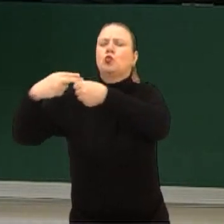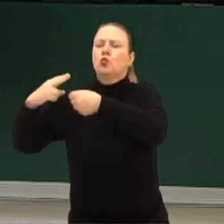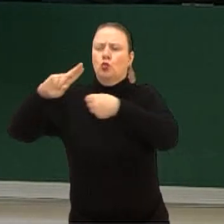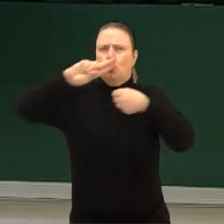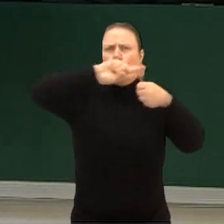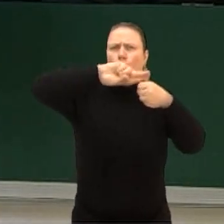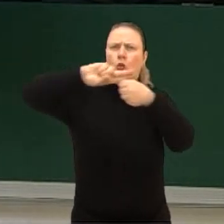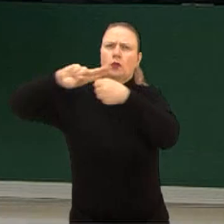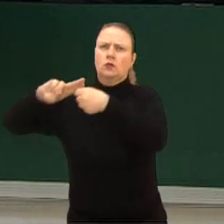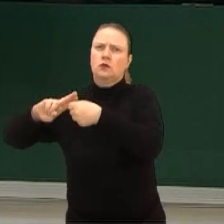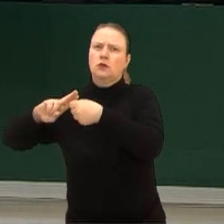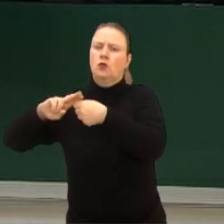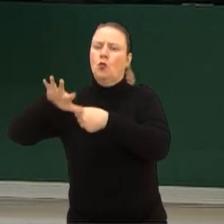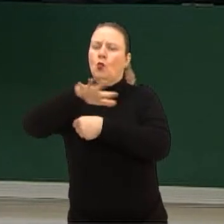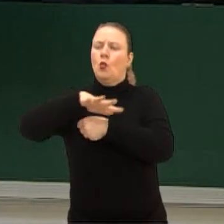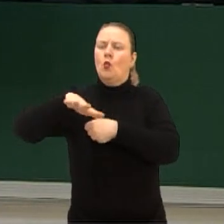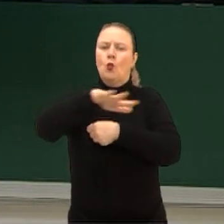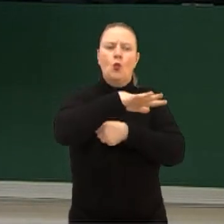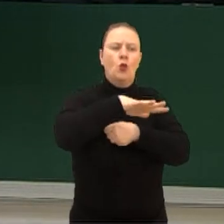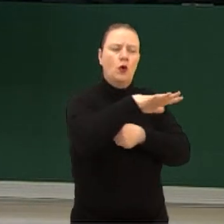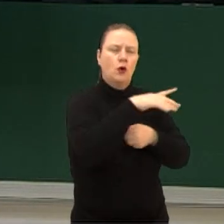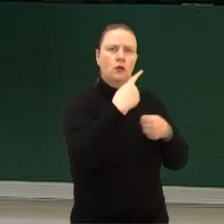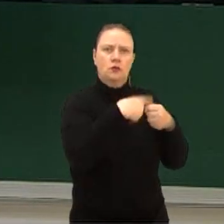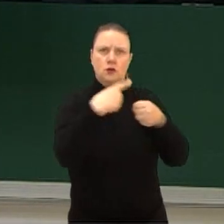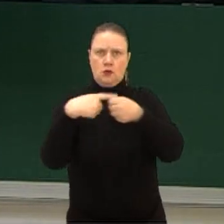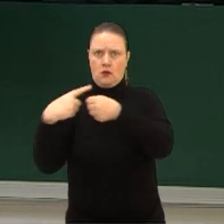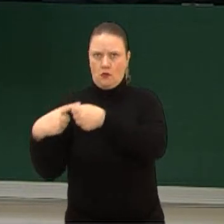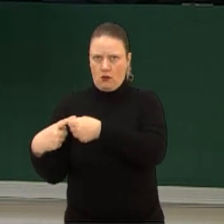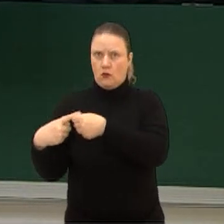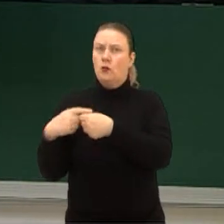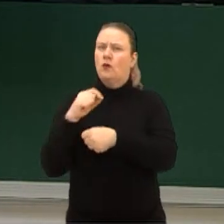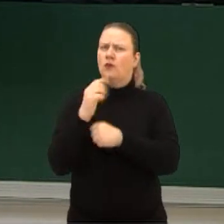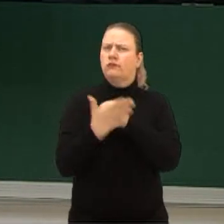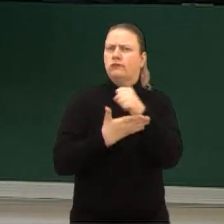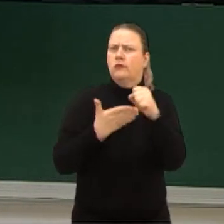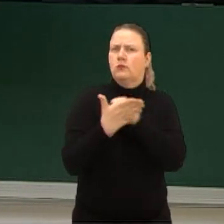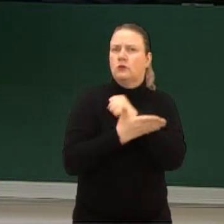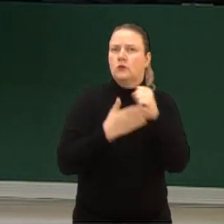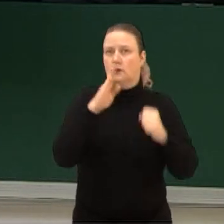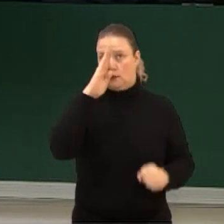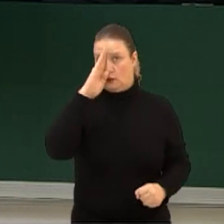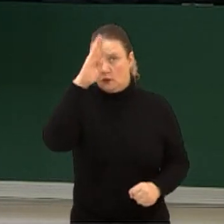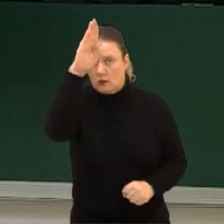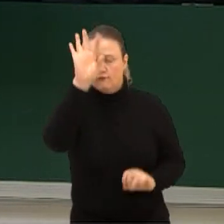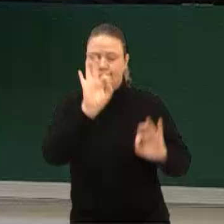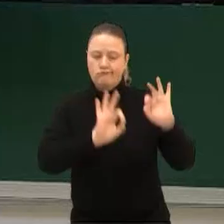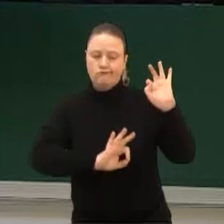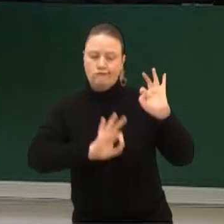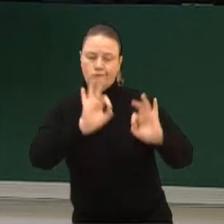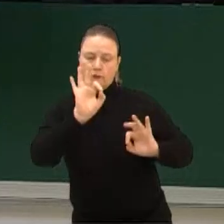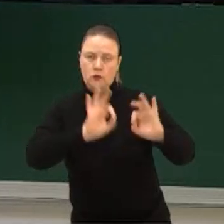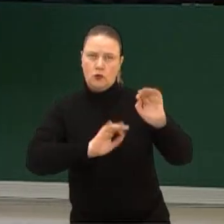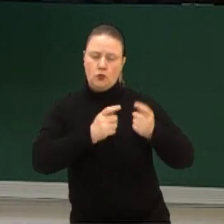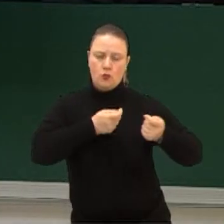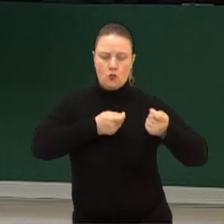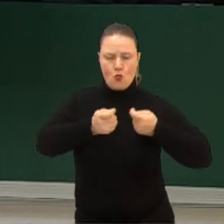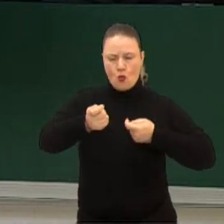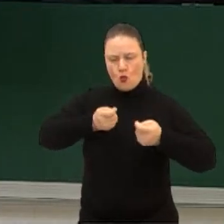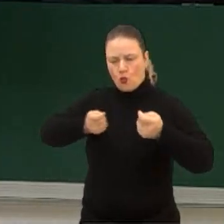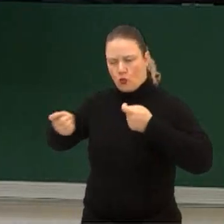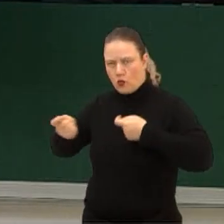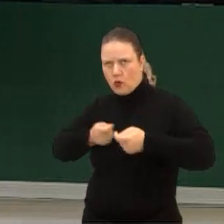XVI, século XVII, vamos ter os primeiros núcleos urbanos baseados principalmente nessa organização econômica